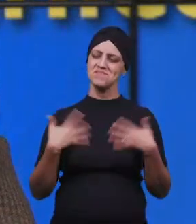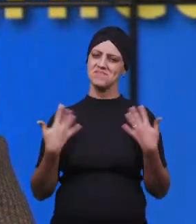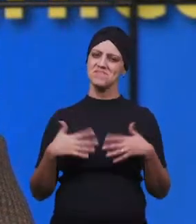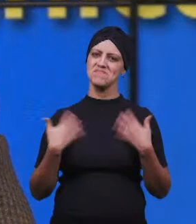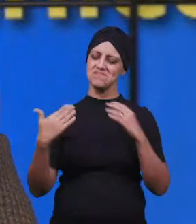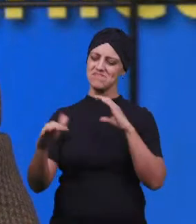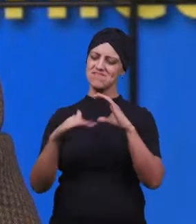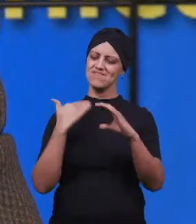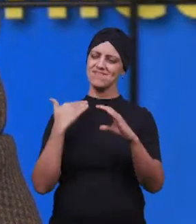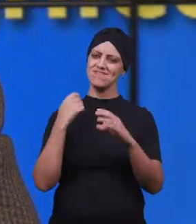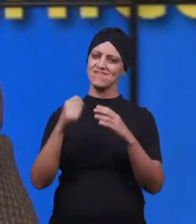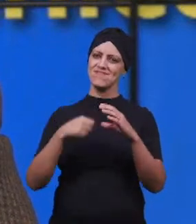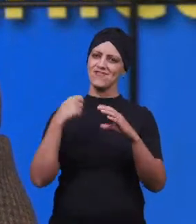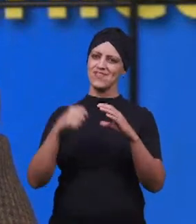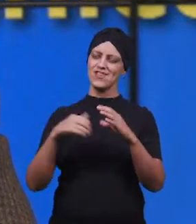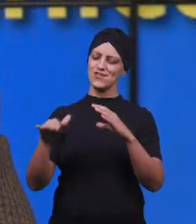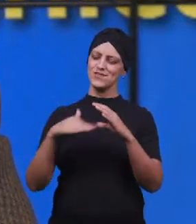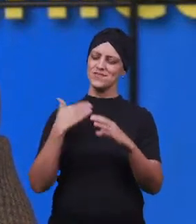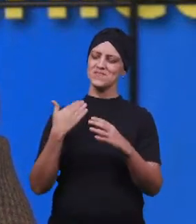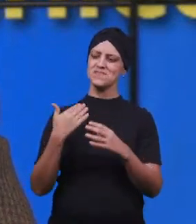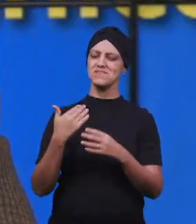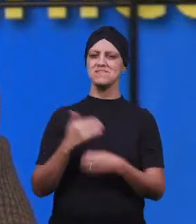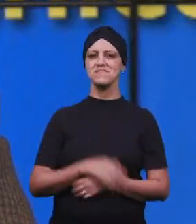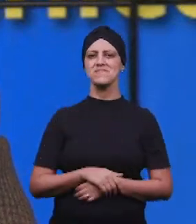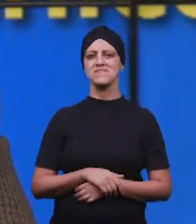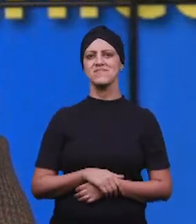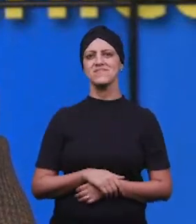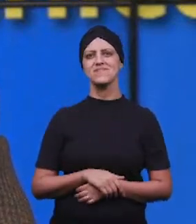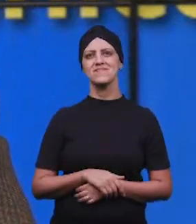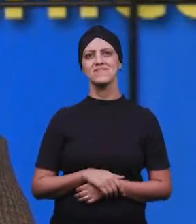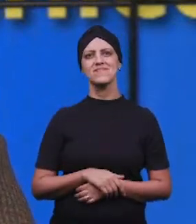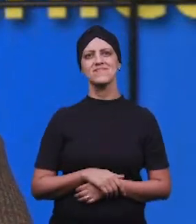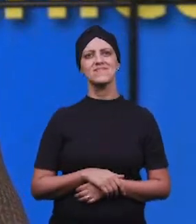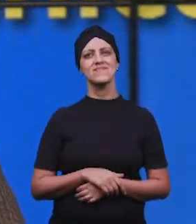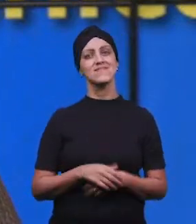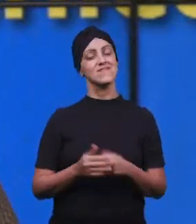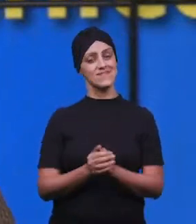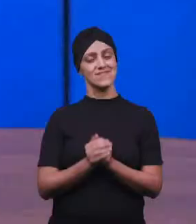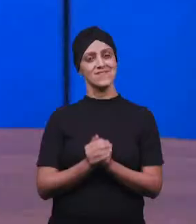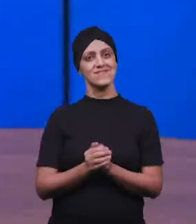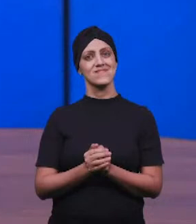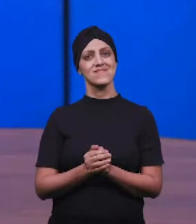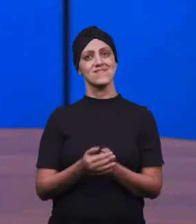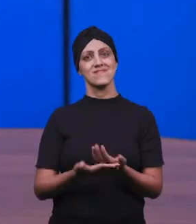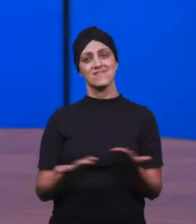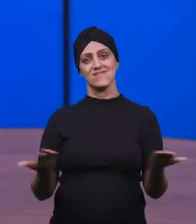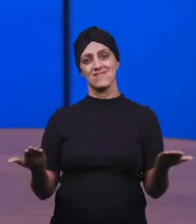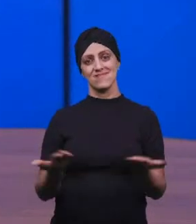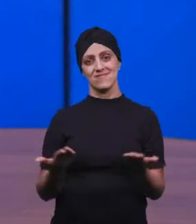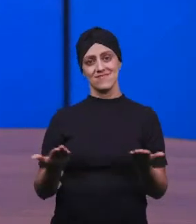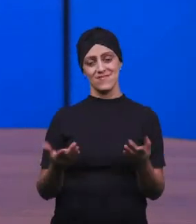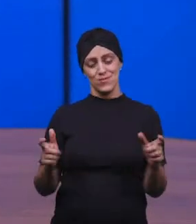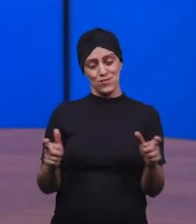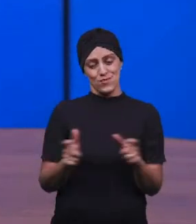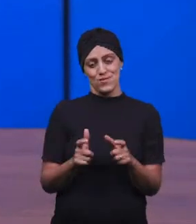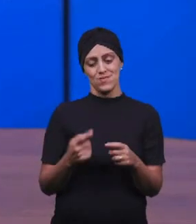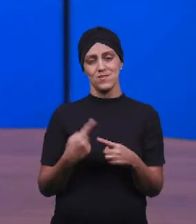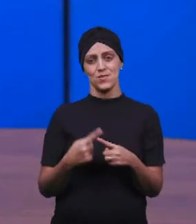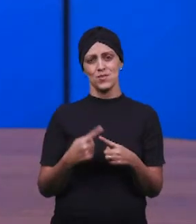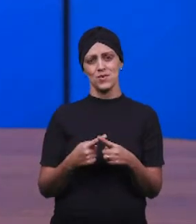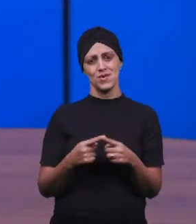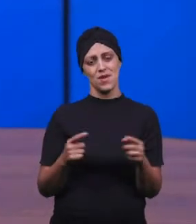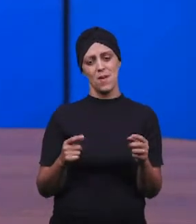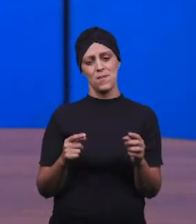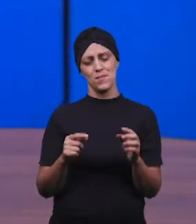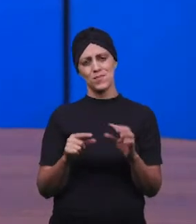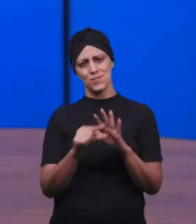Com muita alegria, recebemos esse vídeo da nossa igreja ali. Louvado seja o Senhor. Amém, irmãos? O nosso trabalho hoje